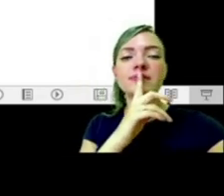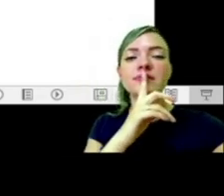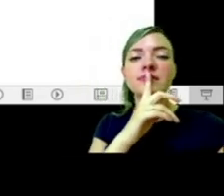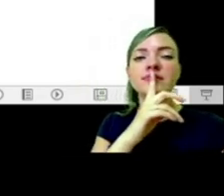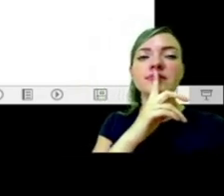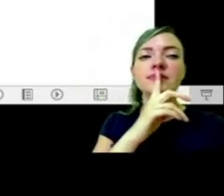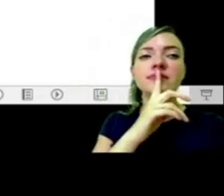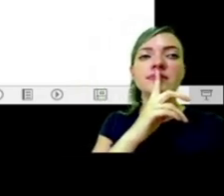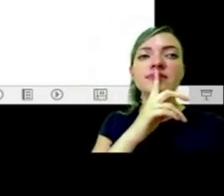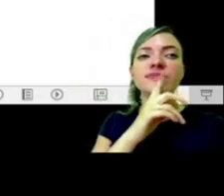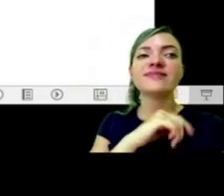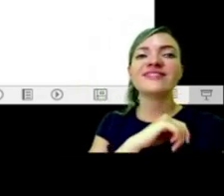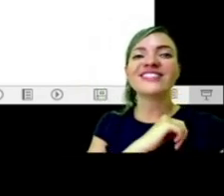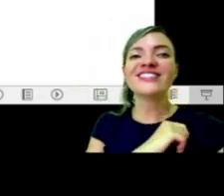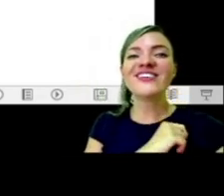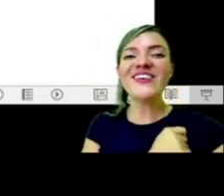ecossistema?